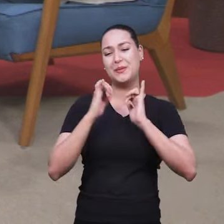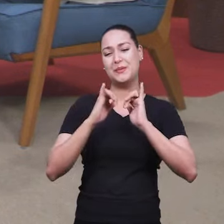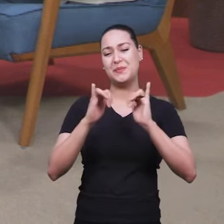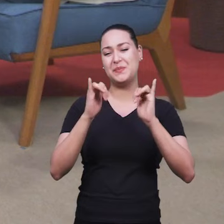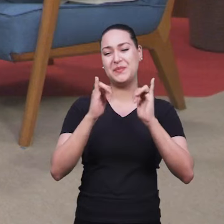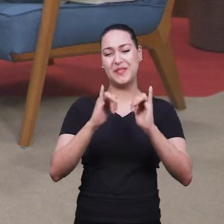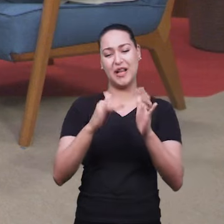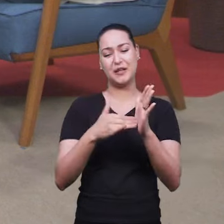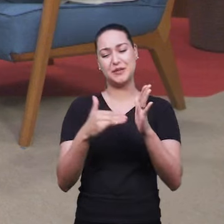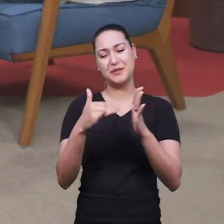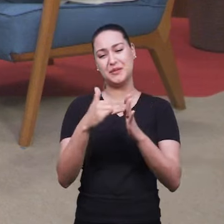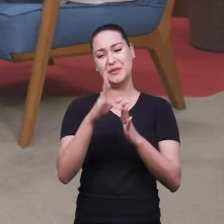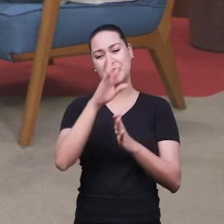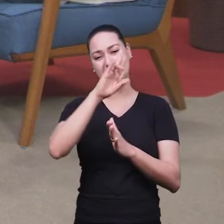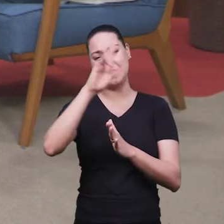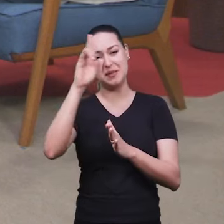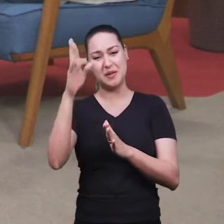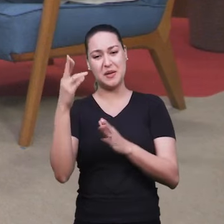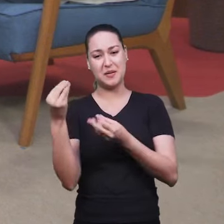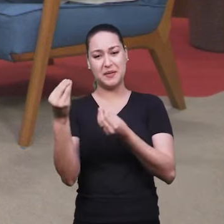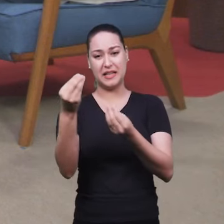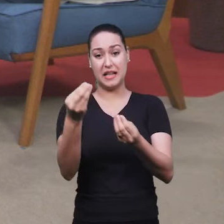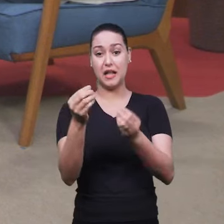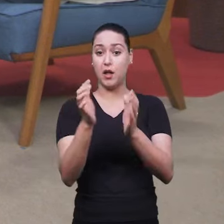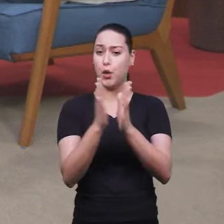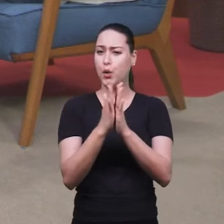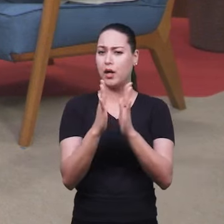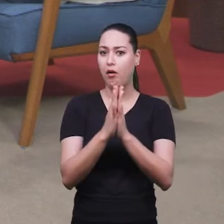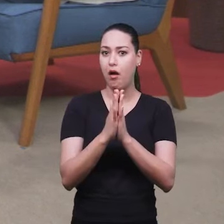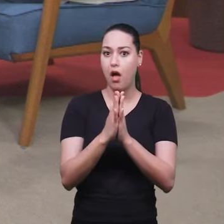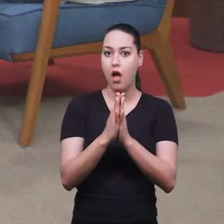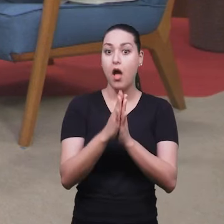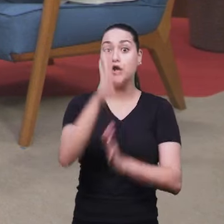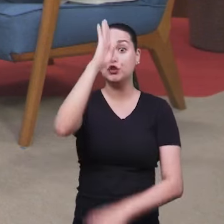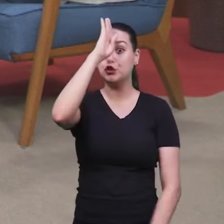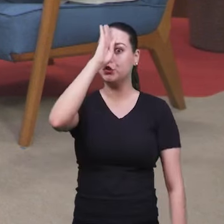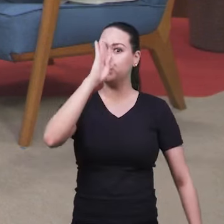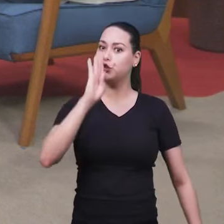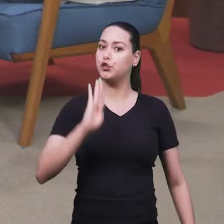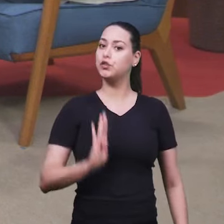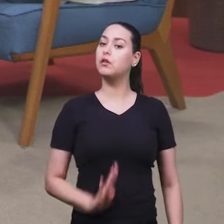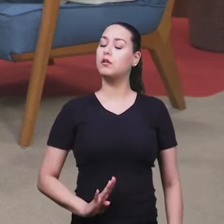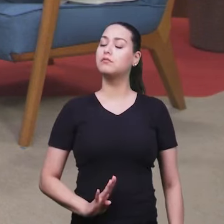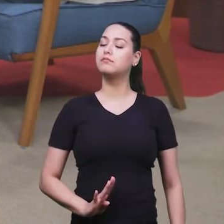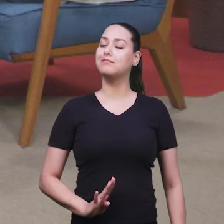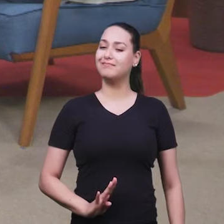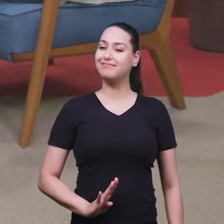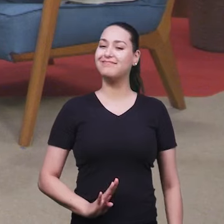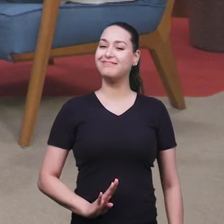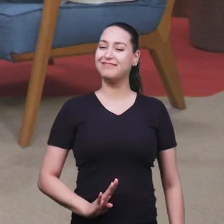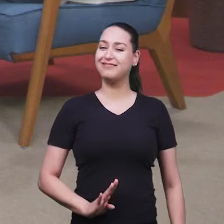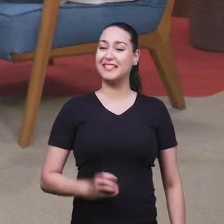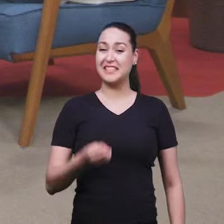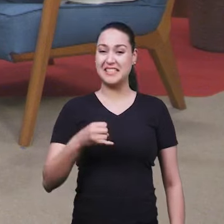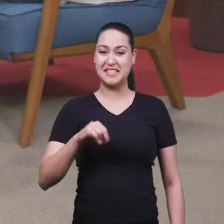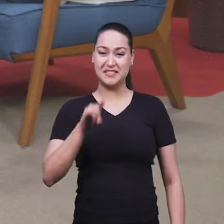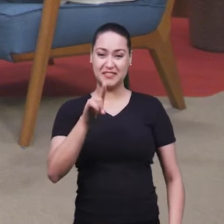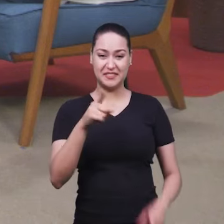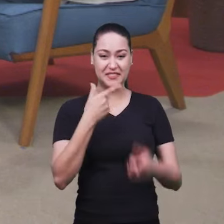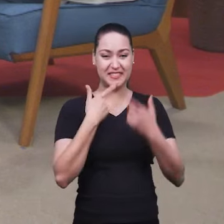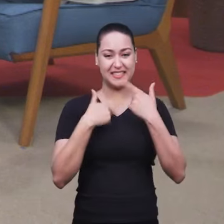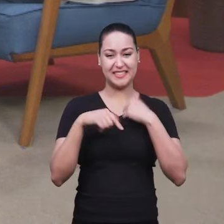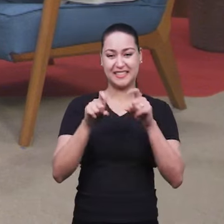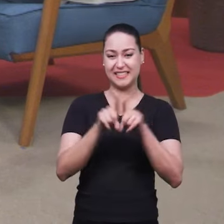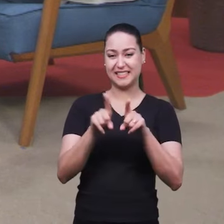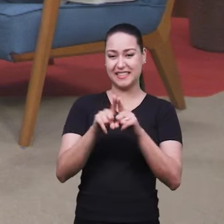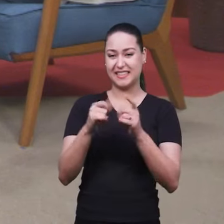Senhor para a sua vida e também vai orar por você. Eu vou repetir, tudo isso totalmente gratuito. Se você também quiser, pode